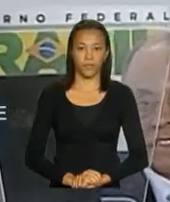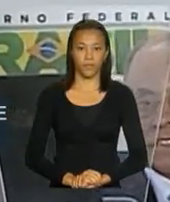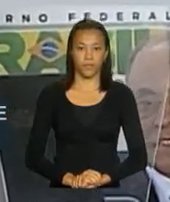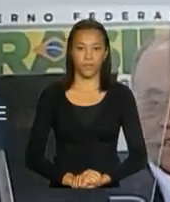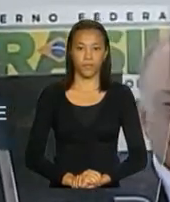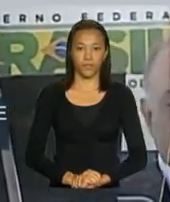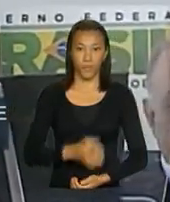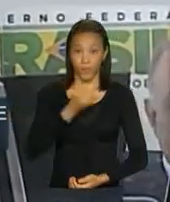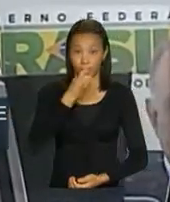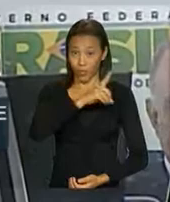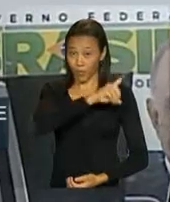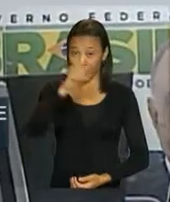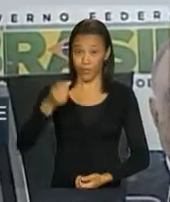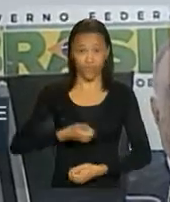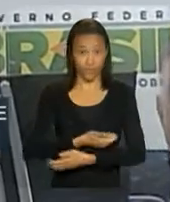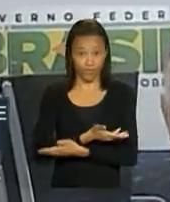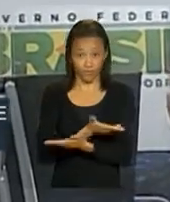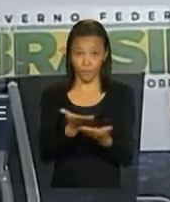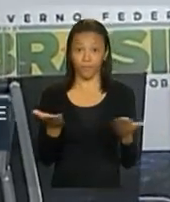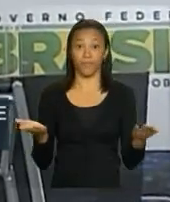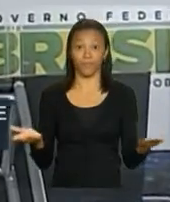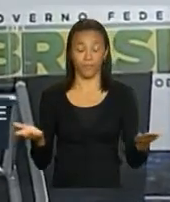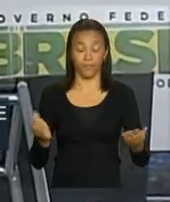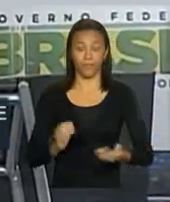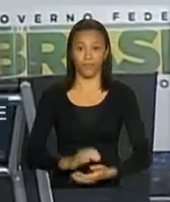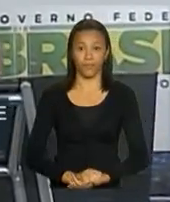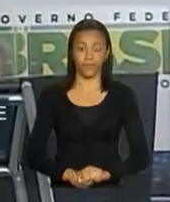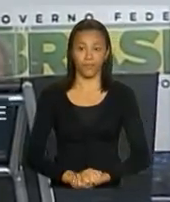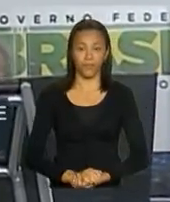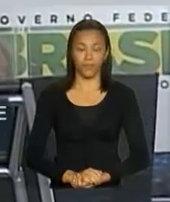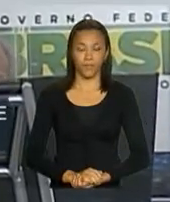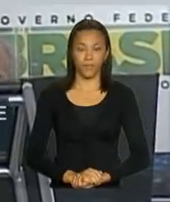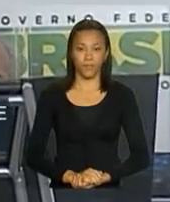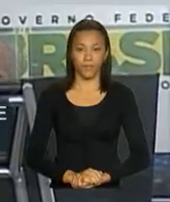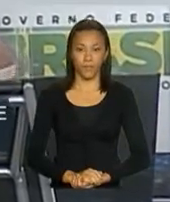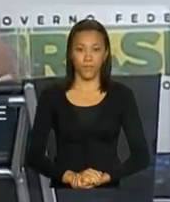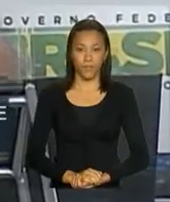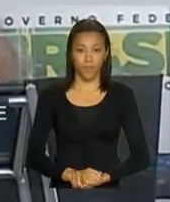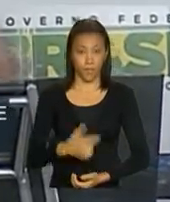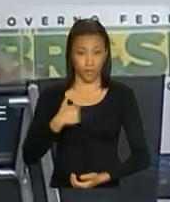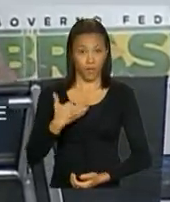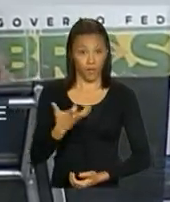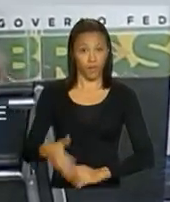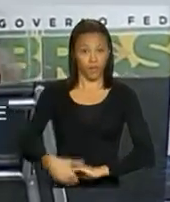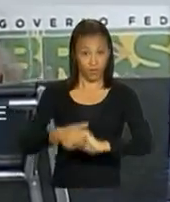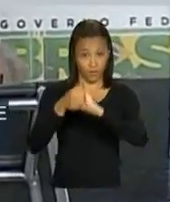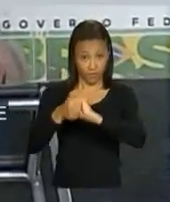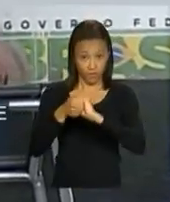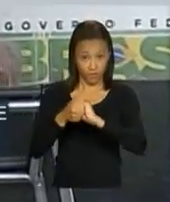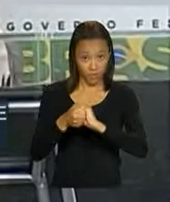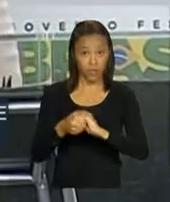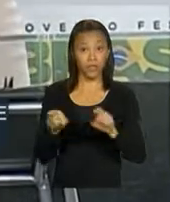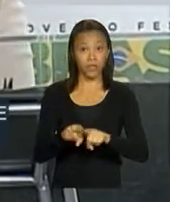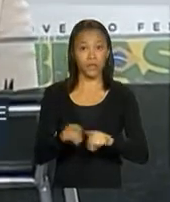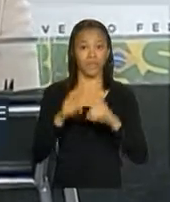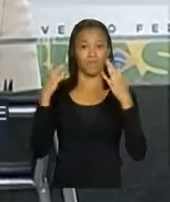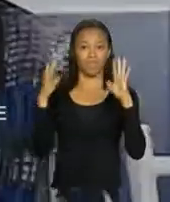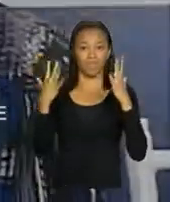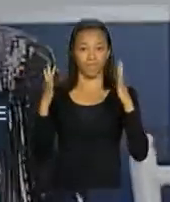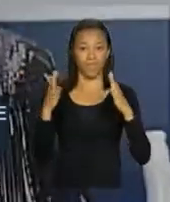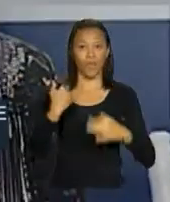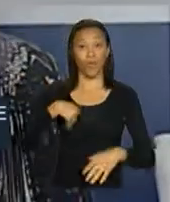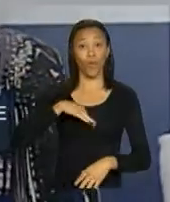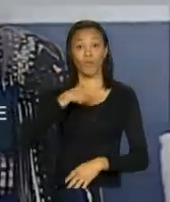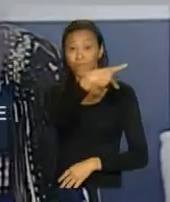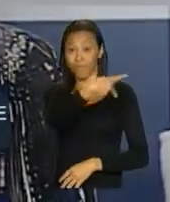Bem, bom dia a todos. Eu quero saudar e homenagear a nossa